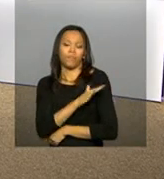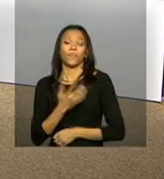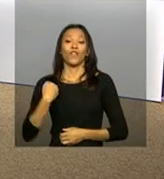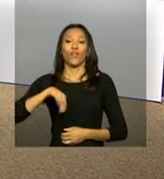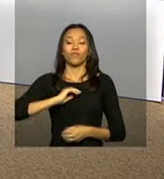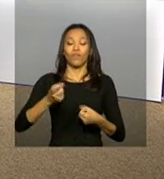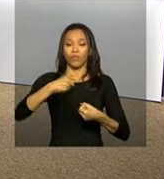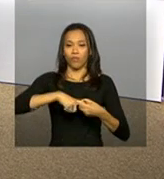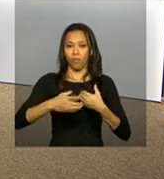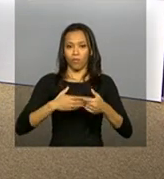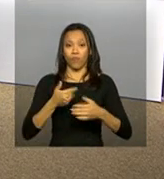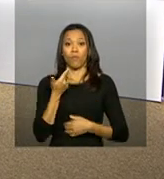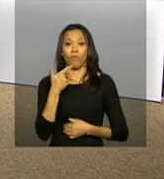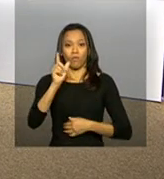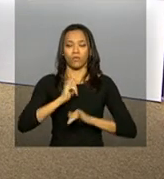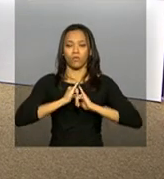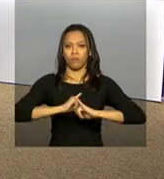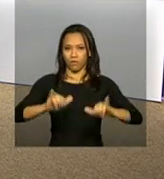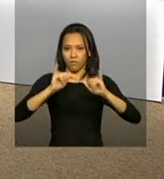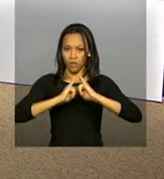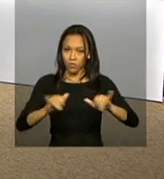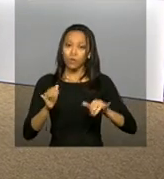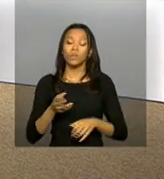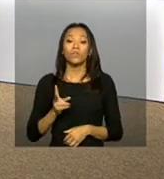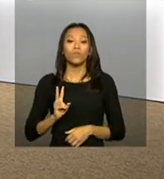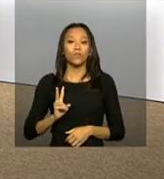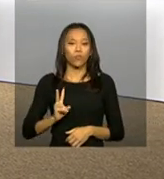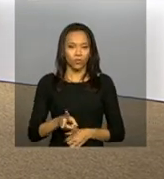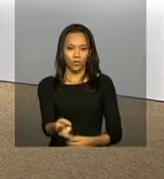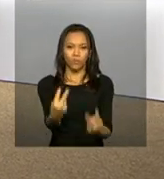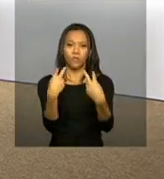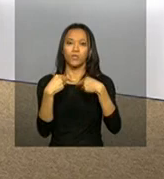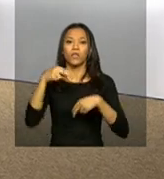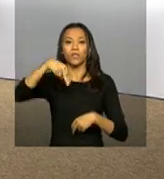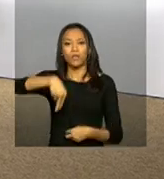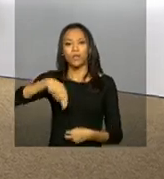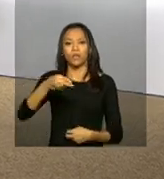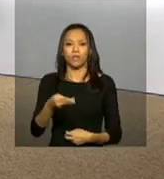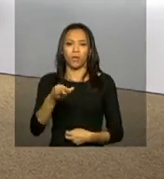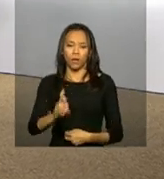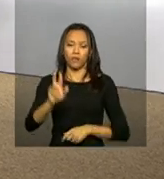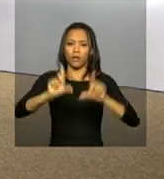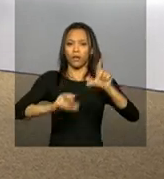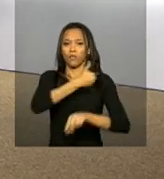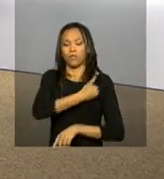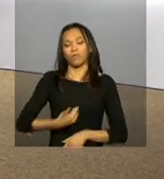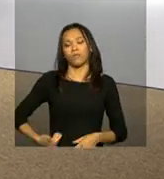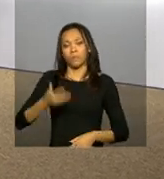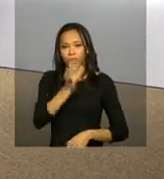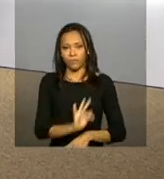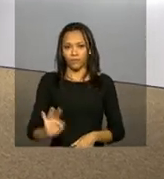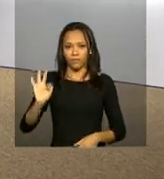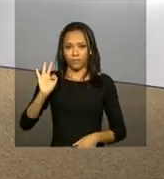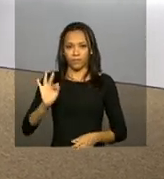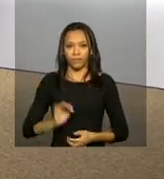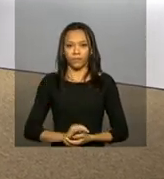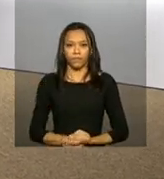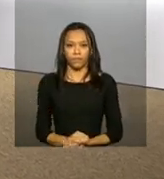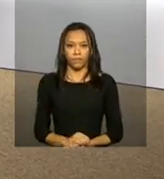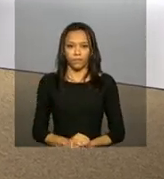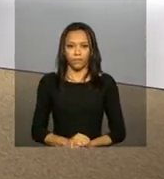E nós podemos voltar a qualquer momento com mais informações. Continue com a gente. NBR, a TV do governo